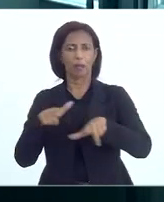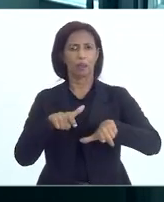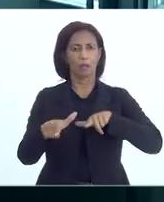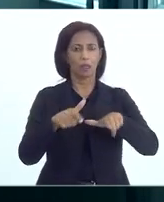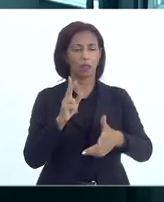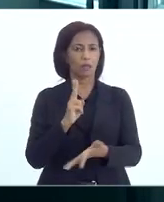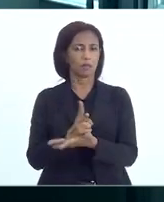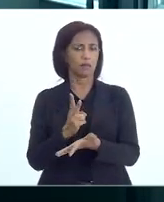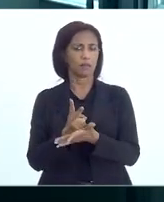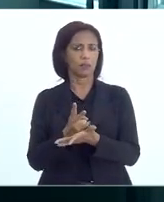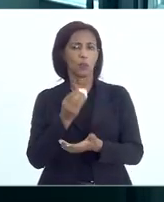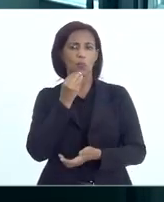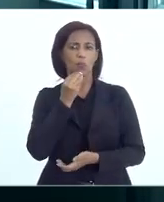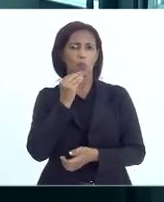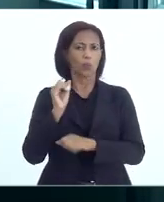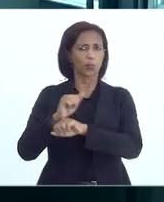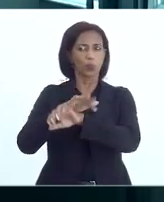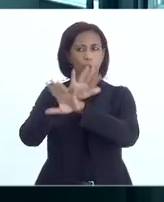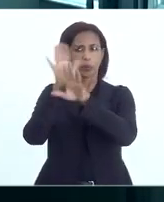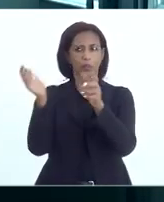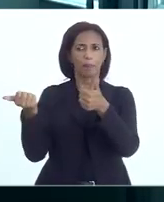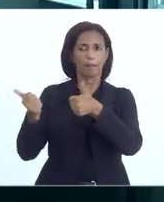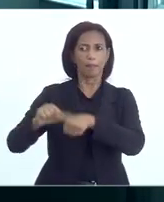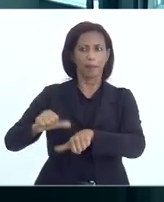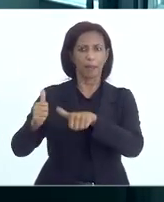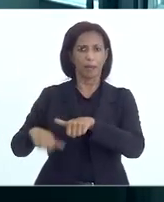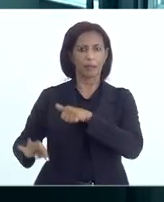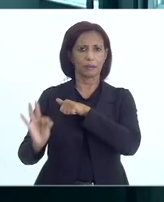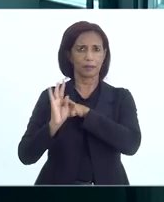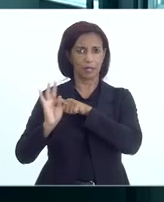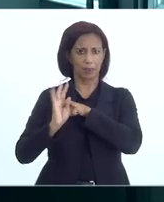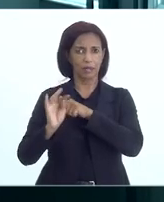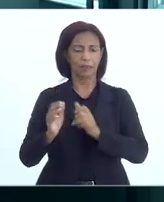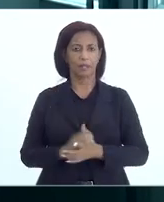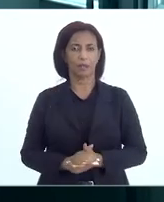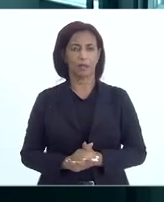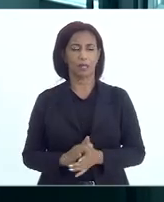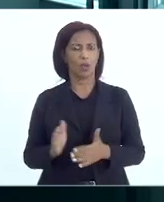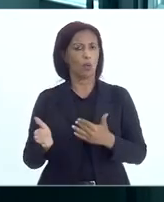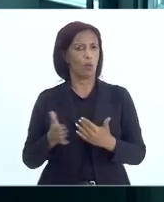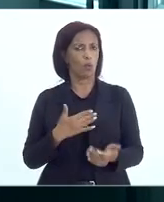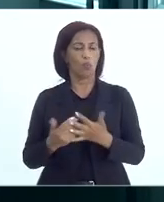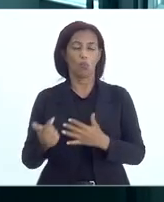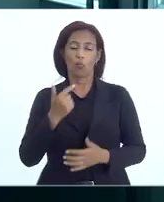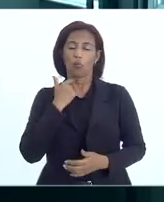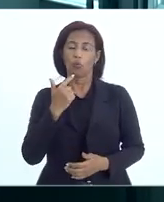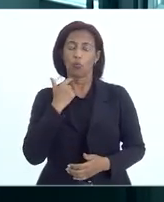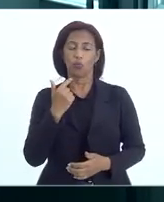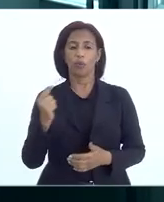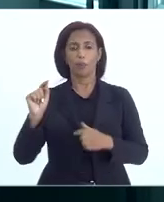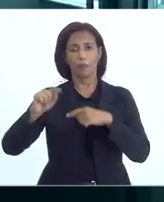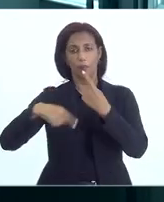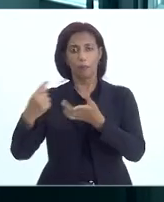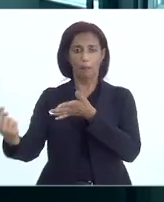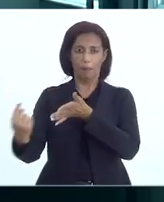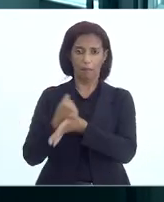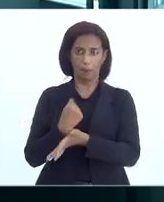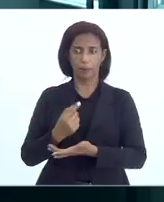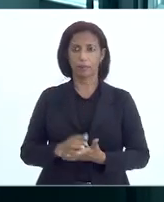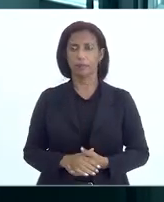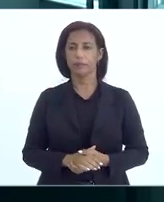trabalhamos sempre com transparência Então essa minha análise é técnica e qualquer dúvida vocês podem tirar depois